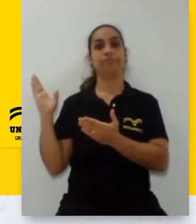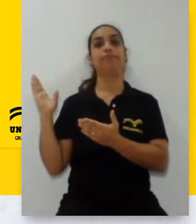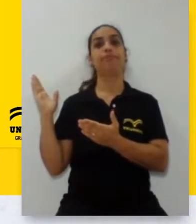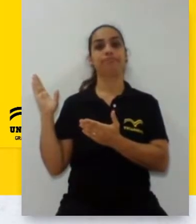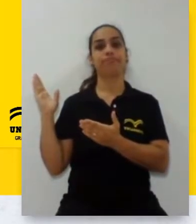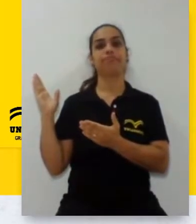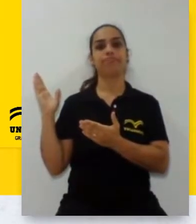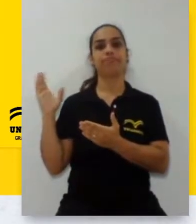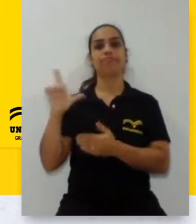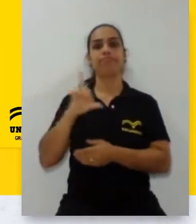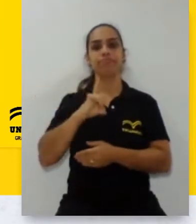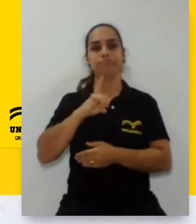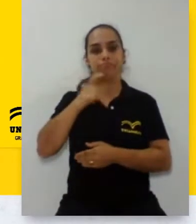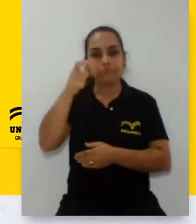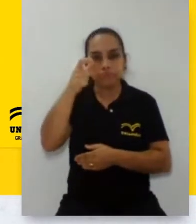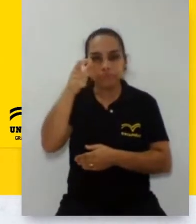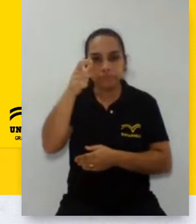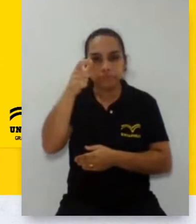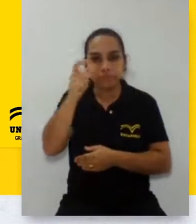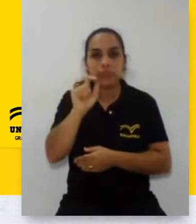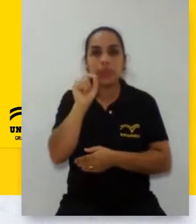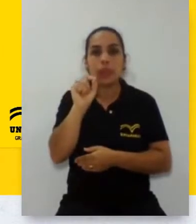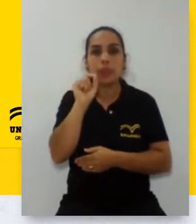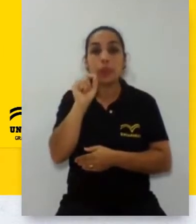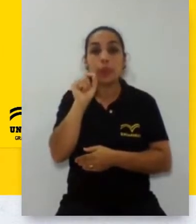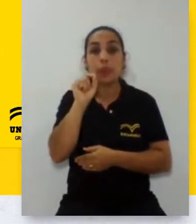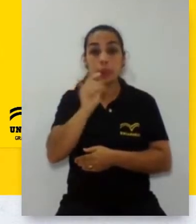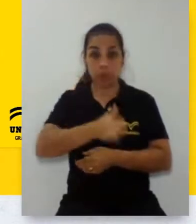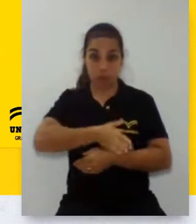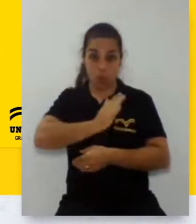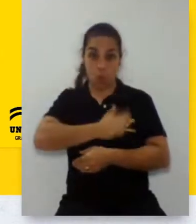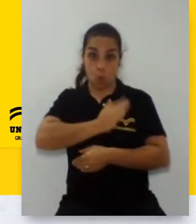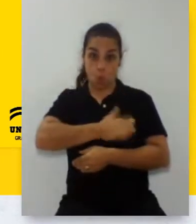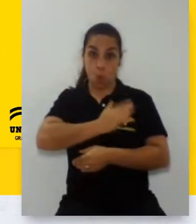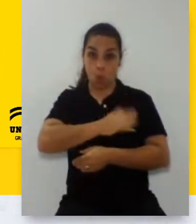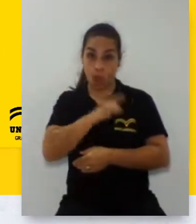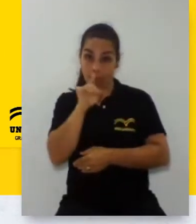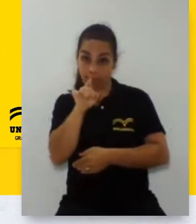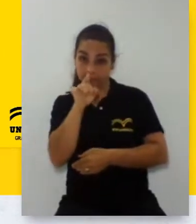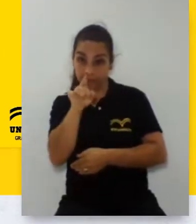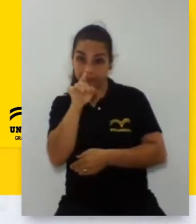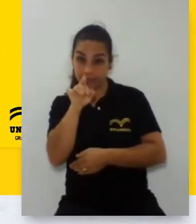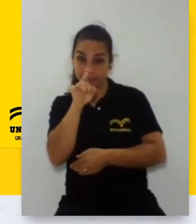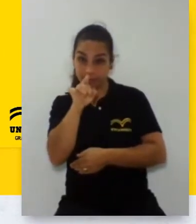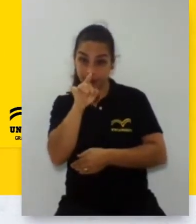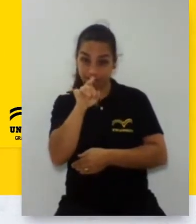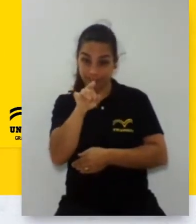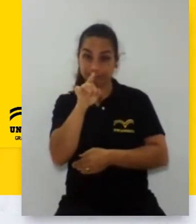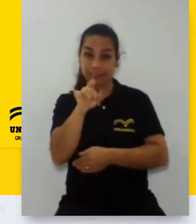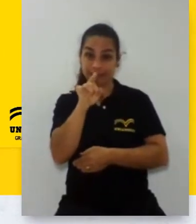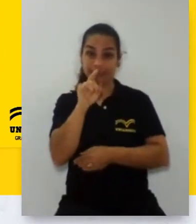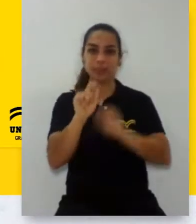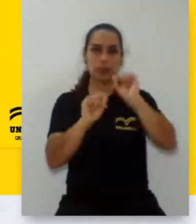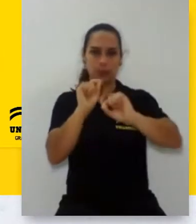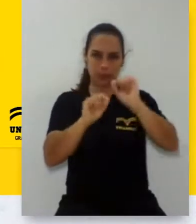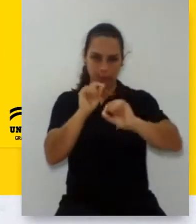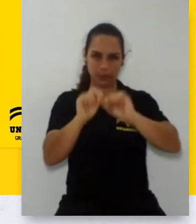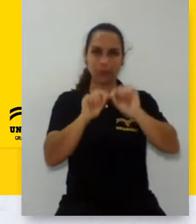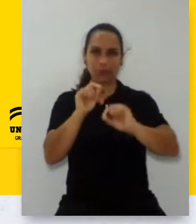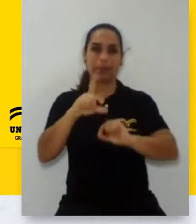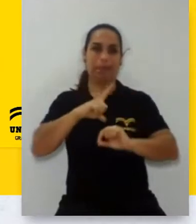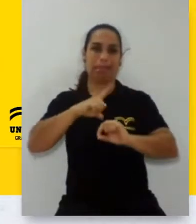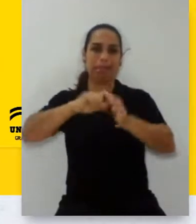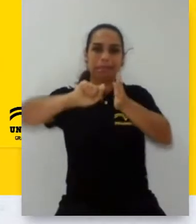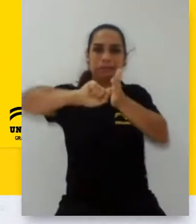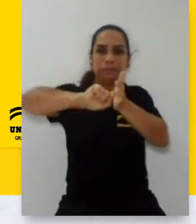o que está acontecendo nesse coração é uma isquemia, então tem a artéria coronária esquerda ali bloqueada, né? Então vamos ter